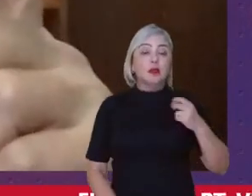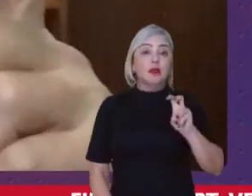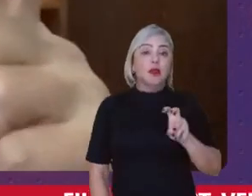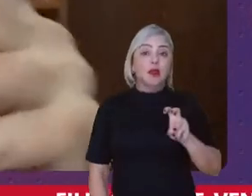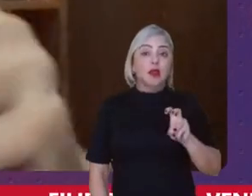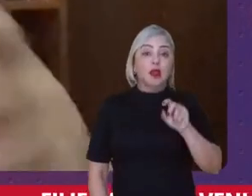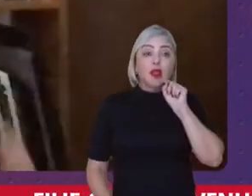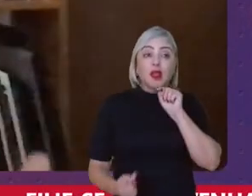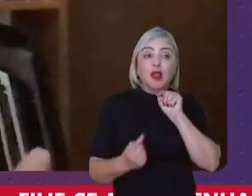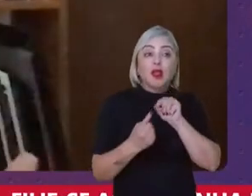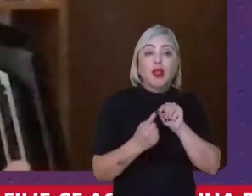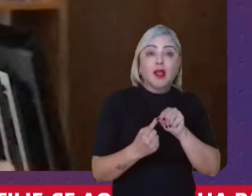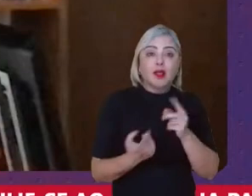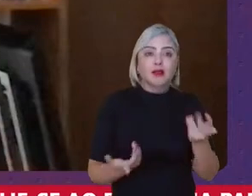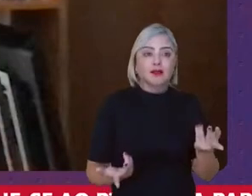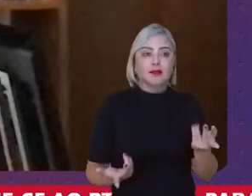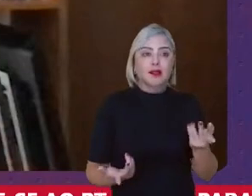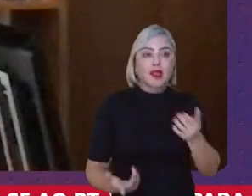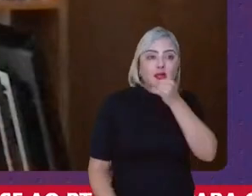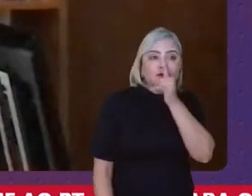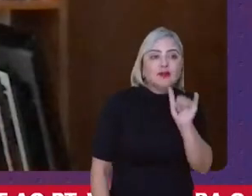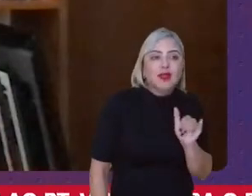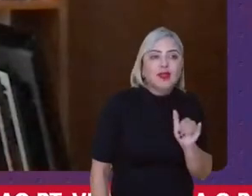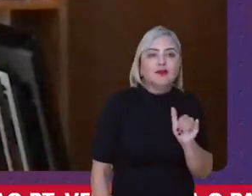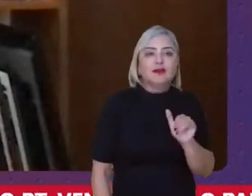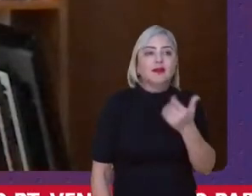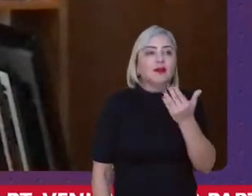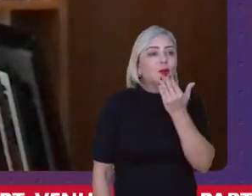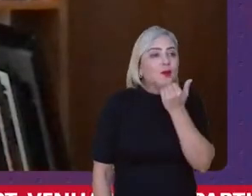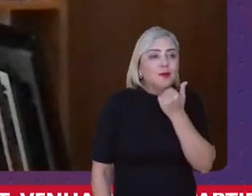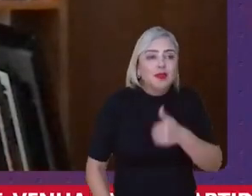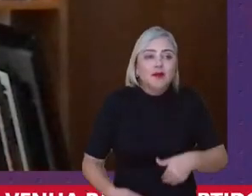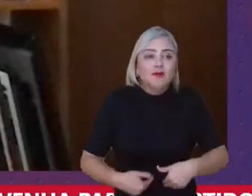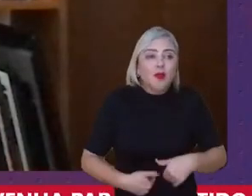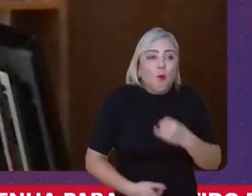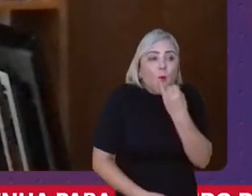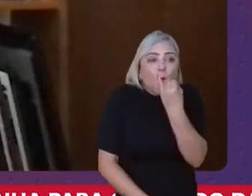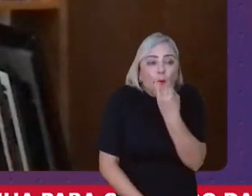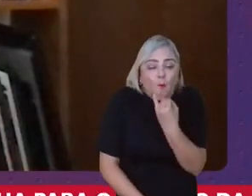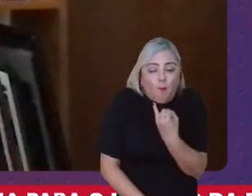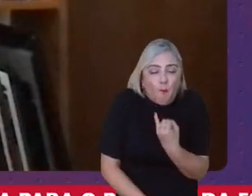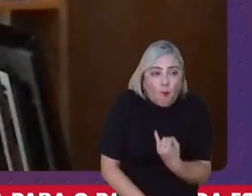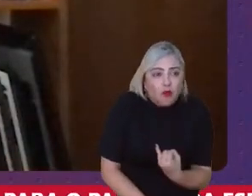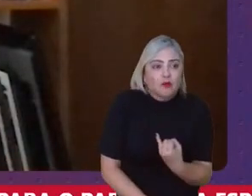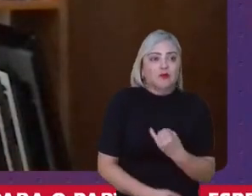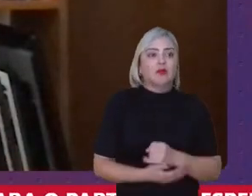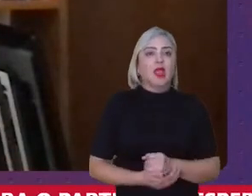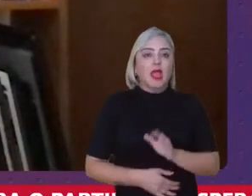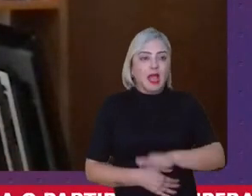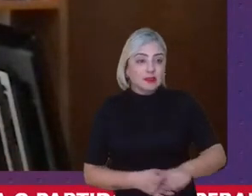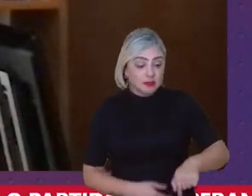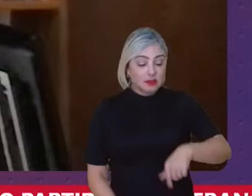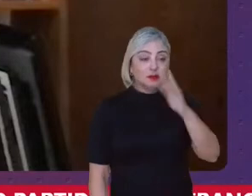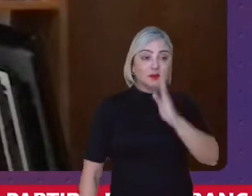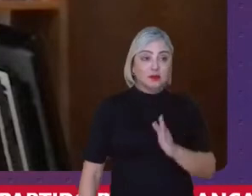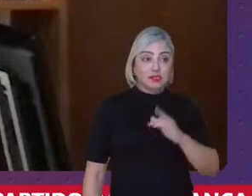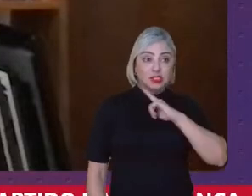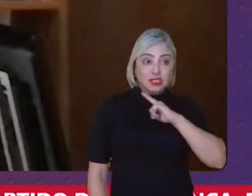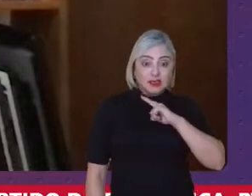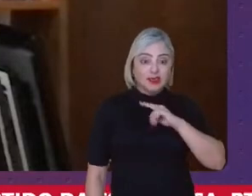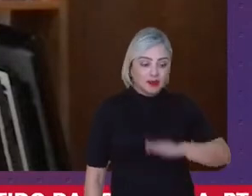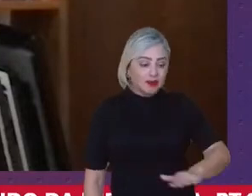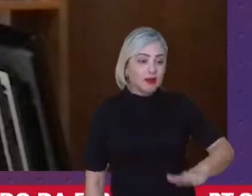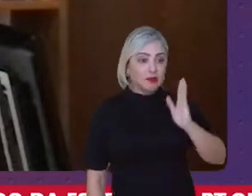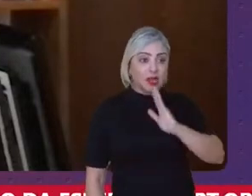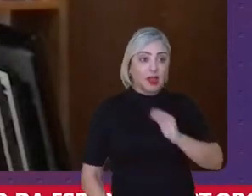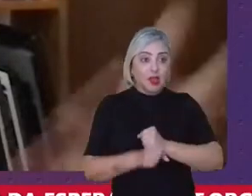um motivo evitável, que era por não comer, que é a desnutrição aguda. As crianças no Brasil, tinha criança no Brasil